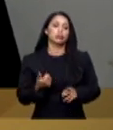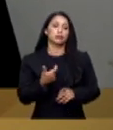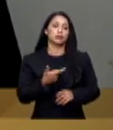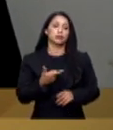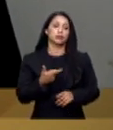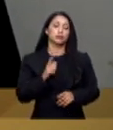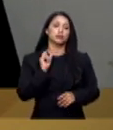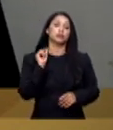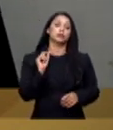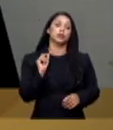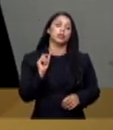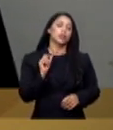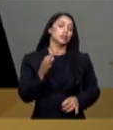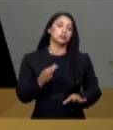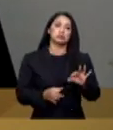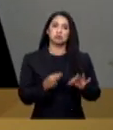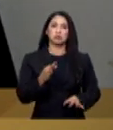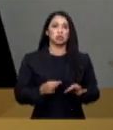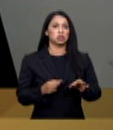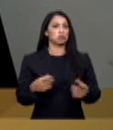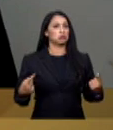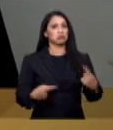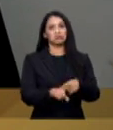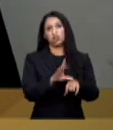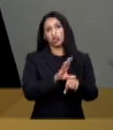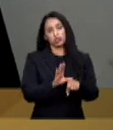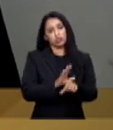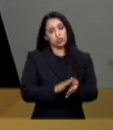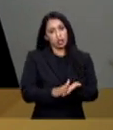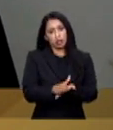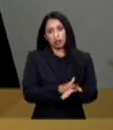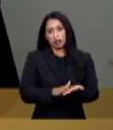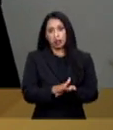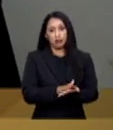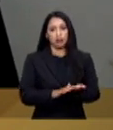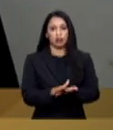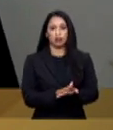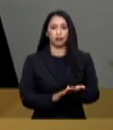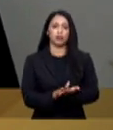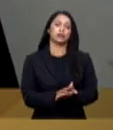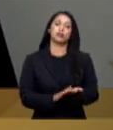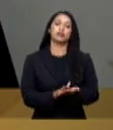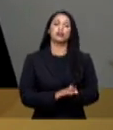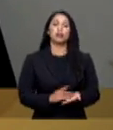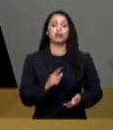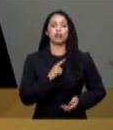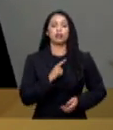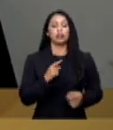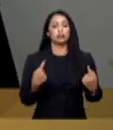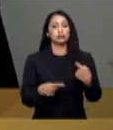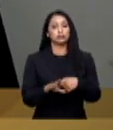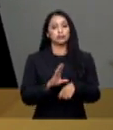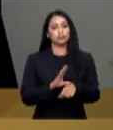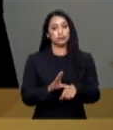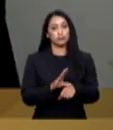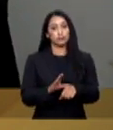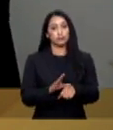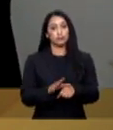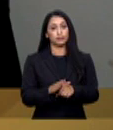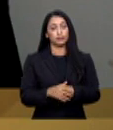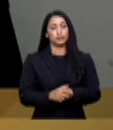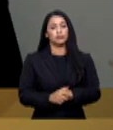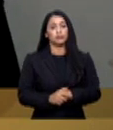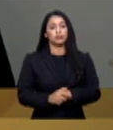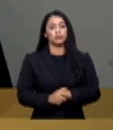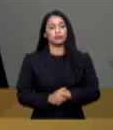qual também não vislumbro nenhuma inconstitucionalidade, nem acho que aqui, de alguma forma, se restringe indevida ou inconstitucionalmente o acesso